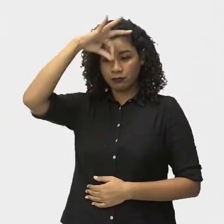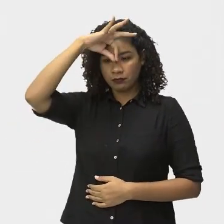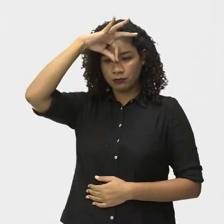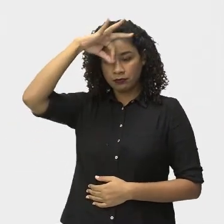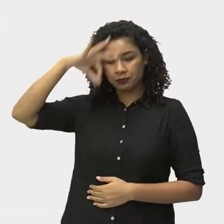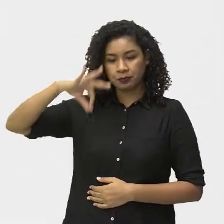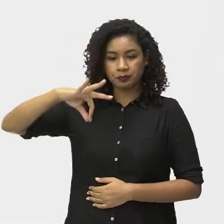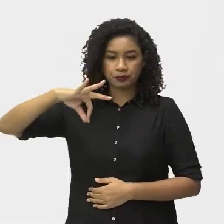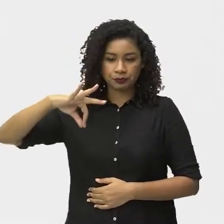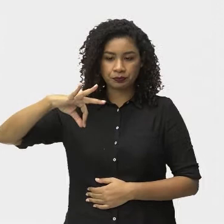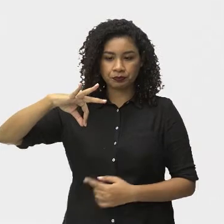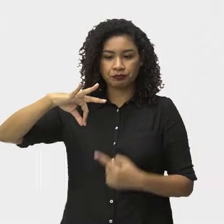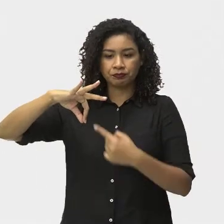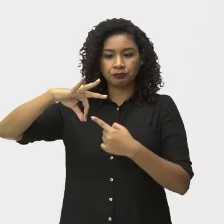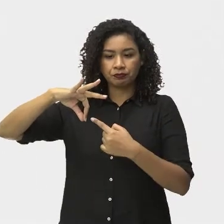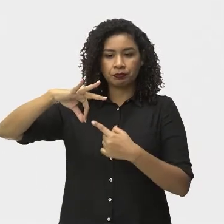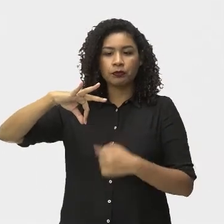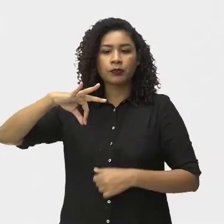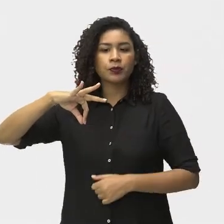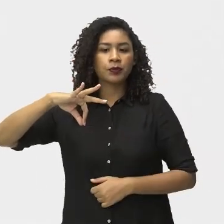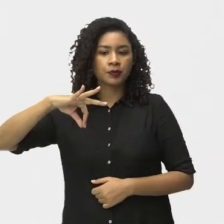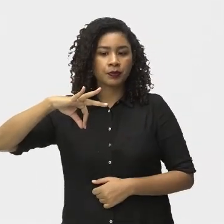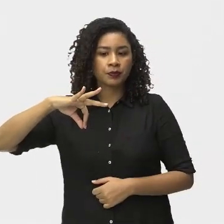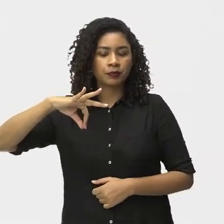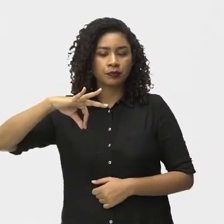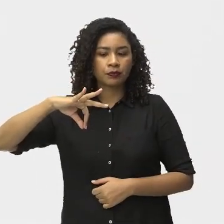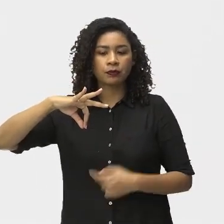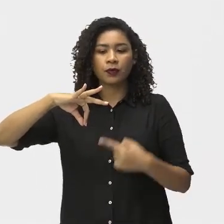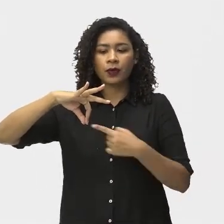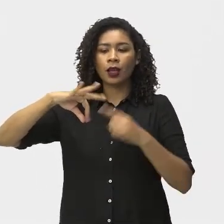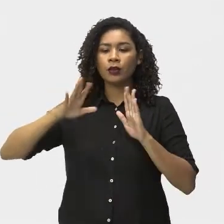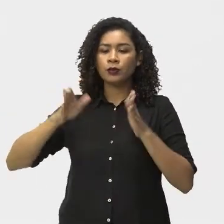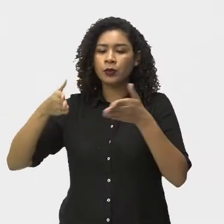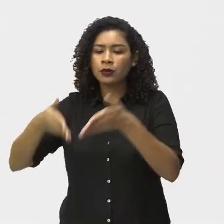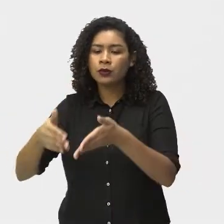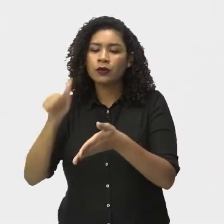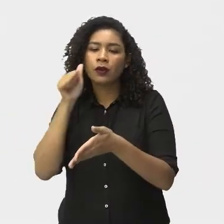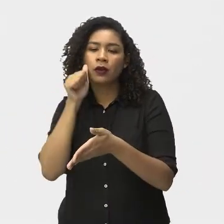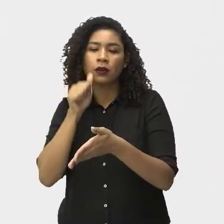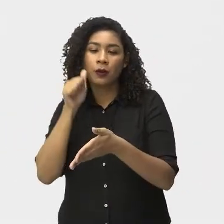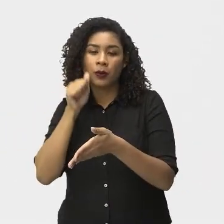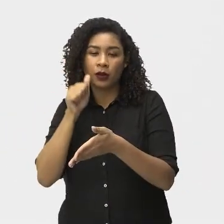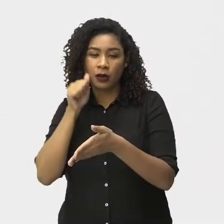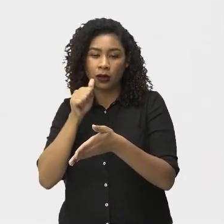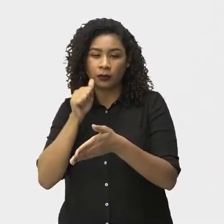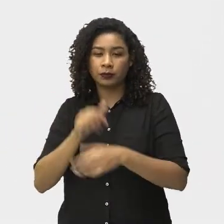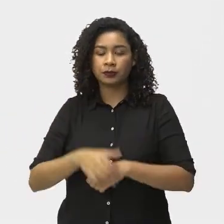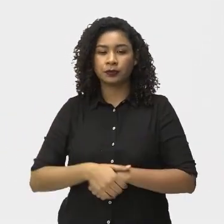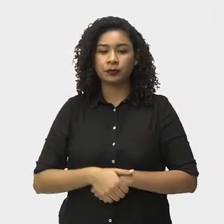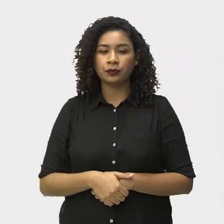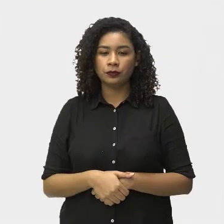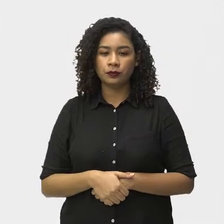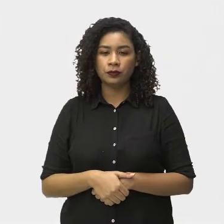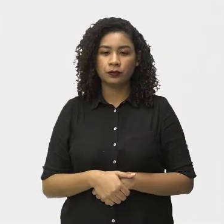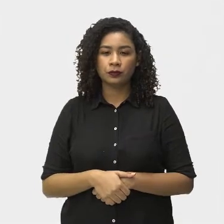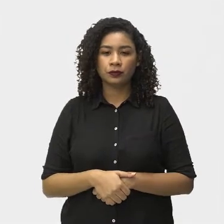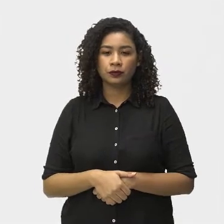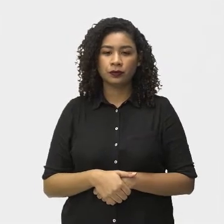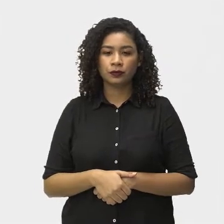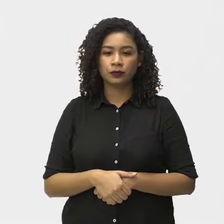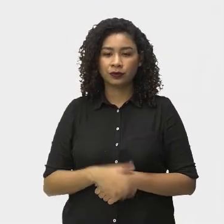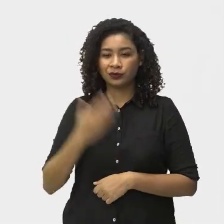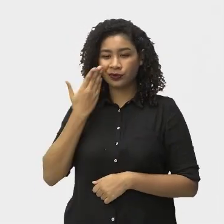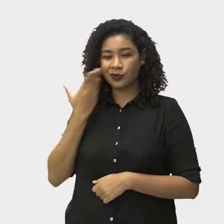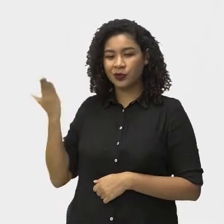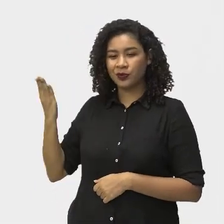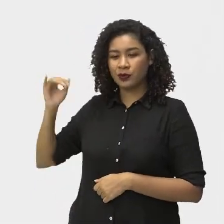de estruturas que formam o aparelho reprodutor feminino externo, né? A gente tem ali, ó, aqui, ó, mostrando